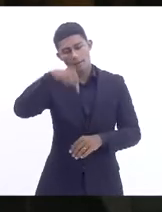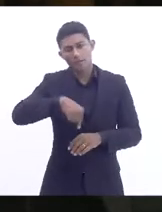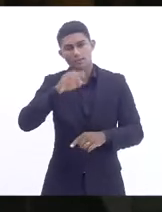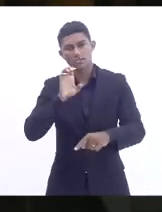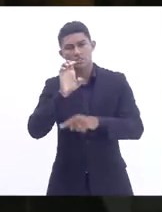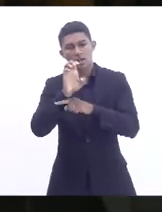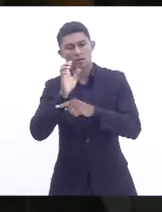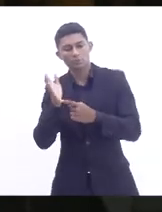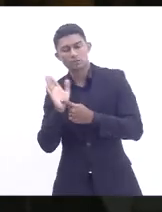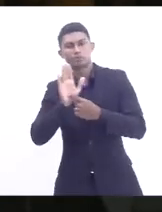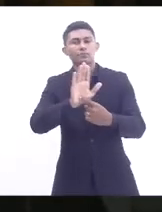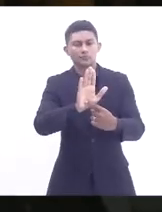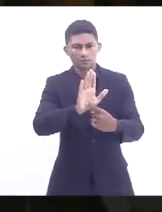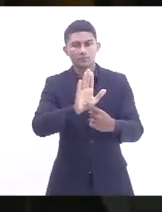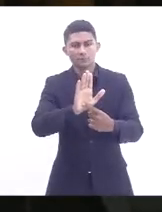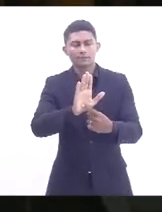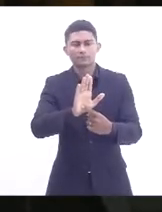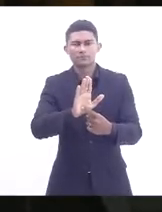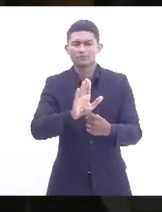não diferencia